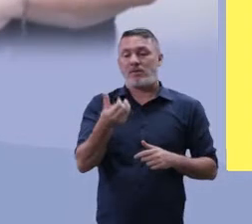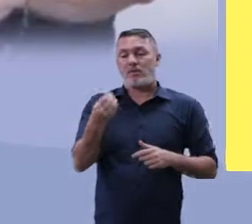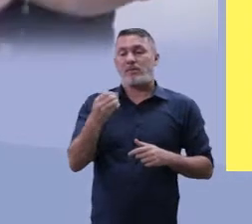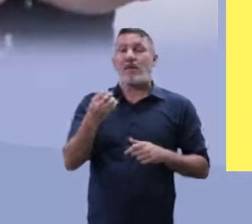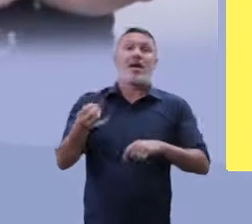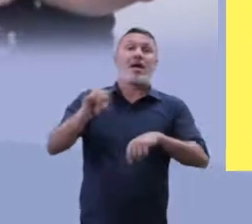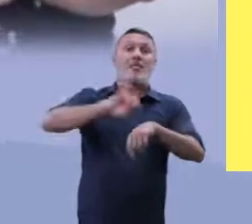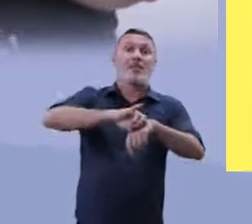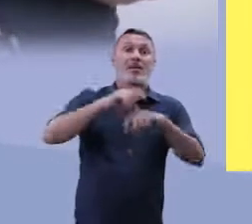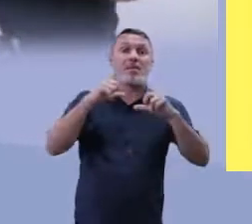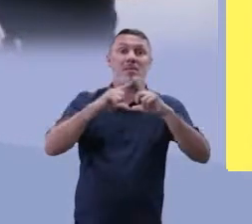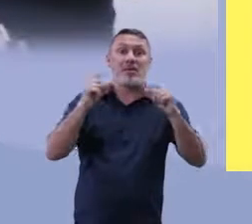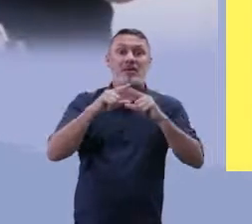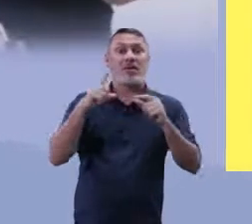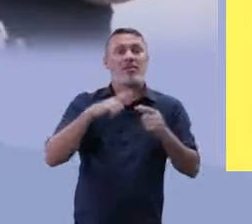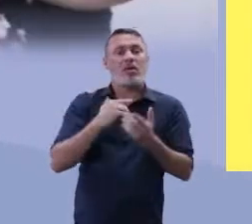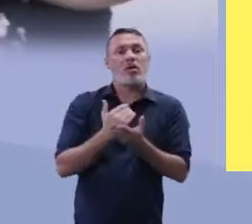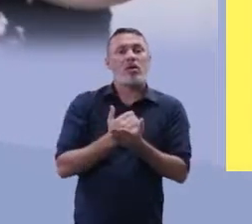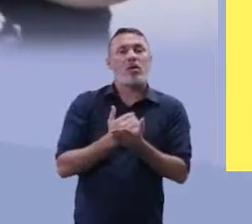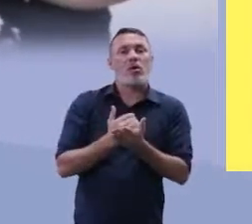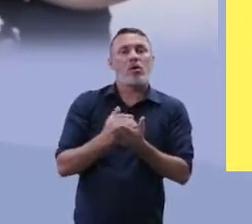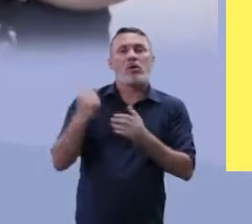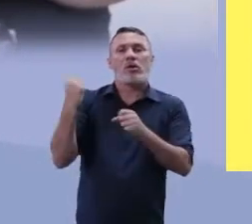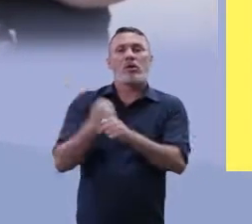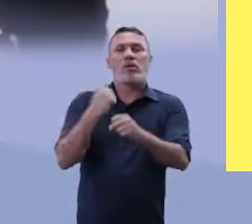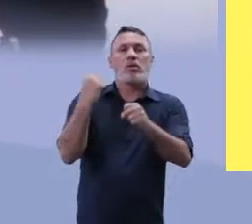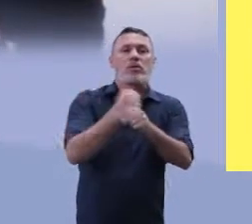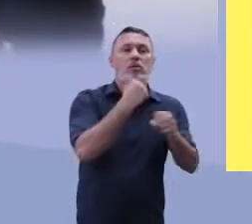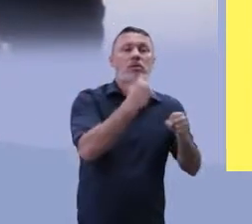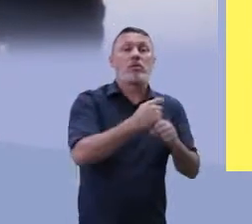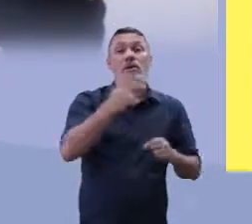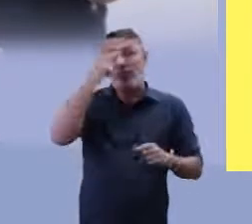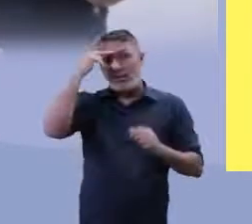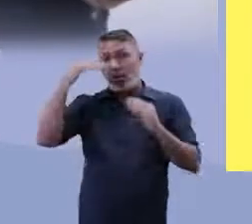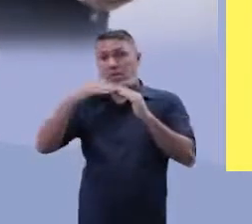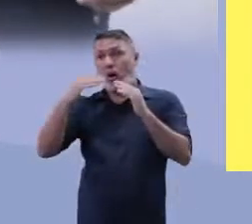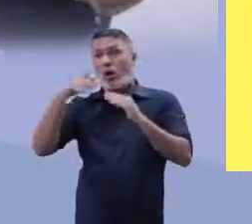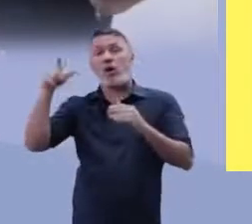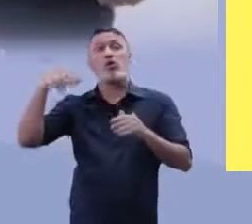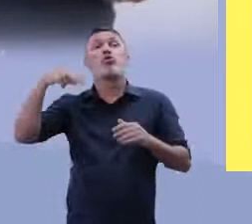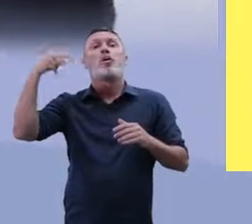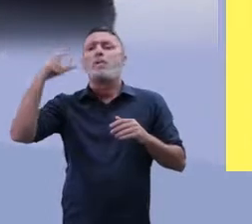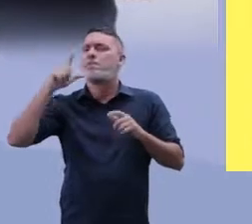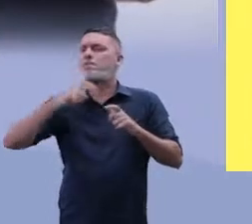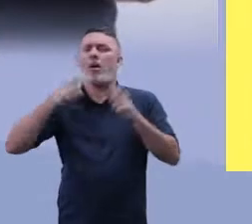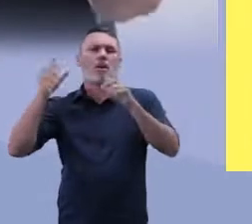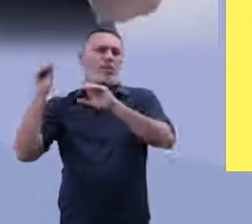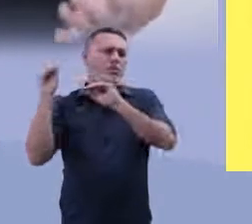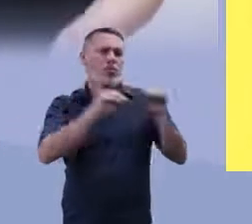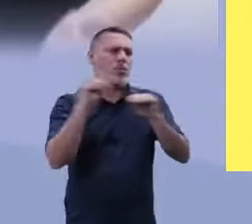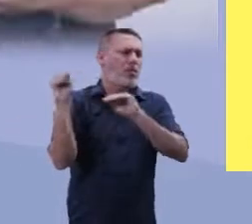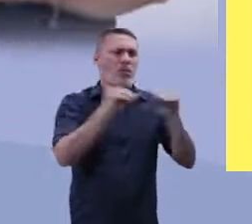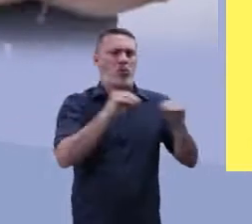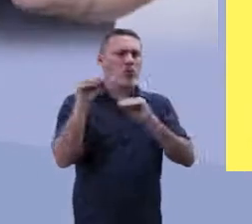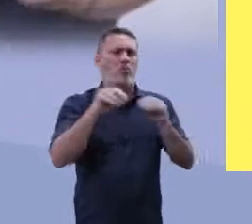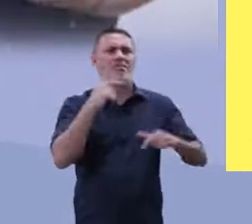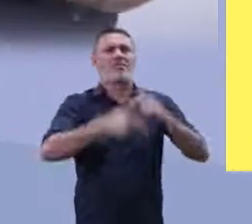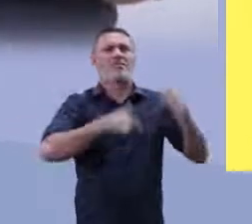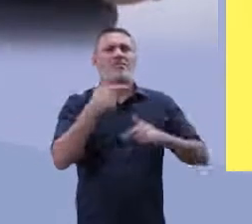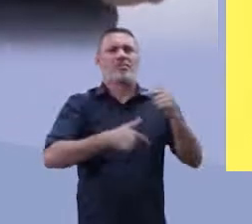1960, Brasília estava sendo construída e as pessoas que estavam lá,